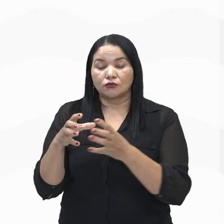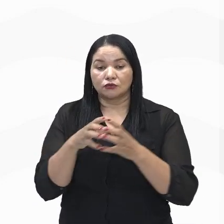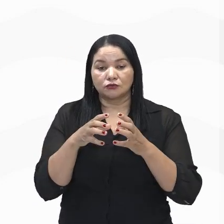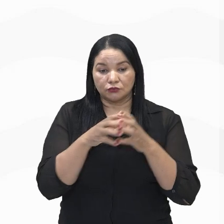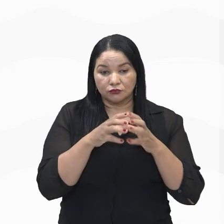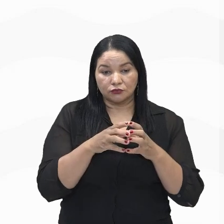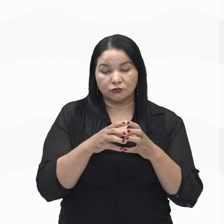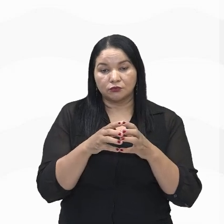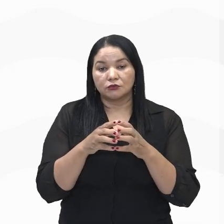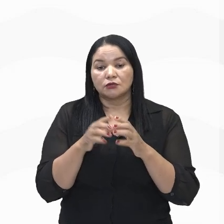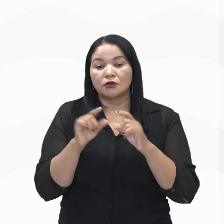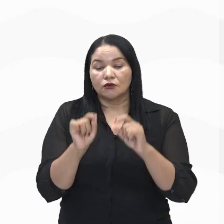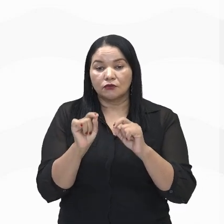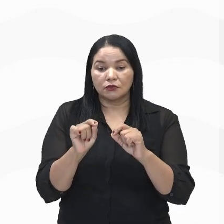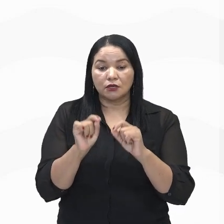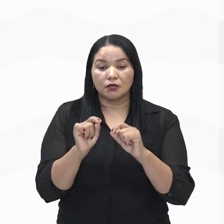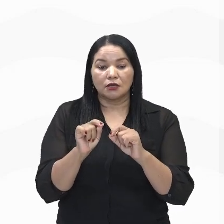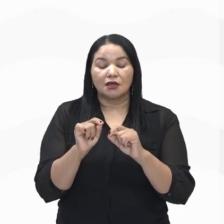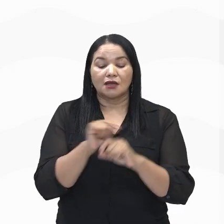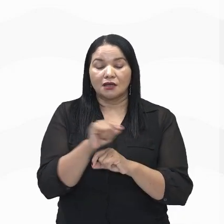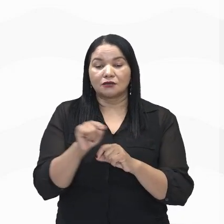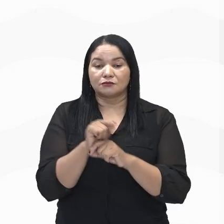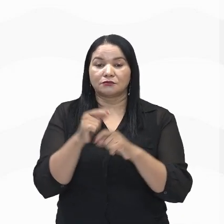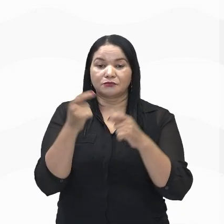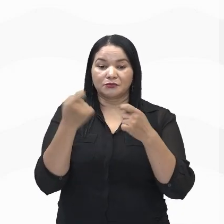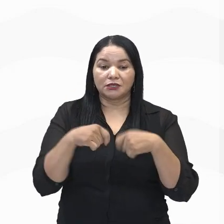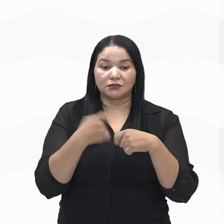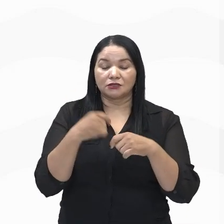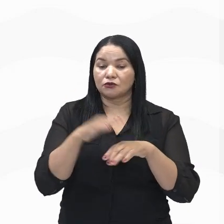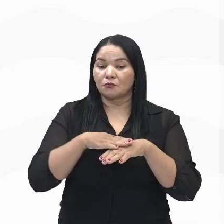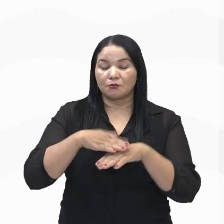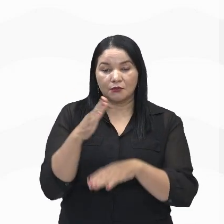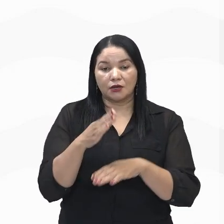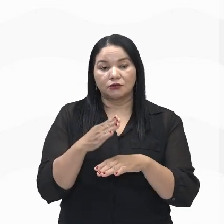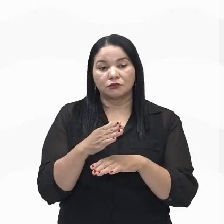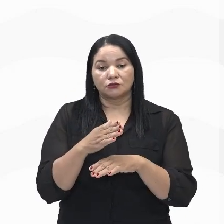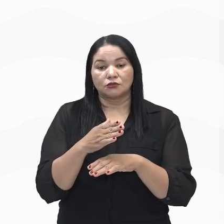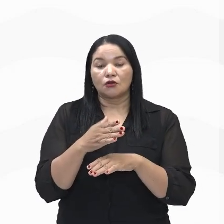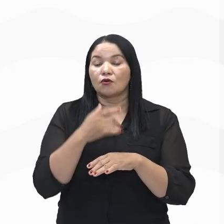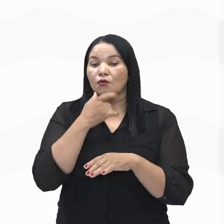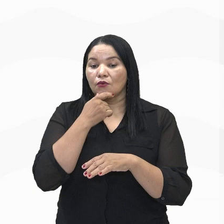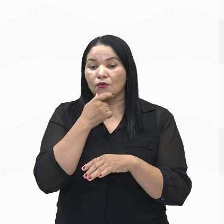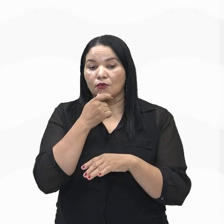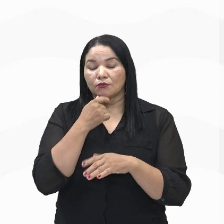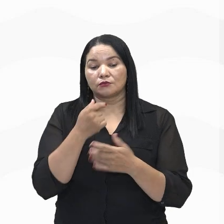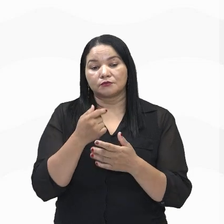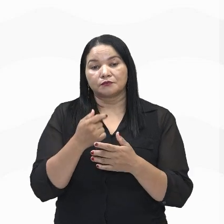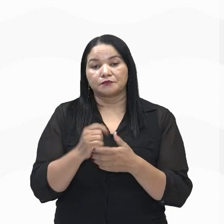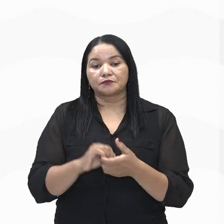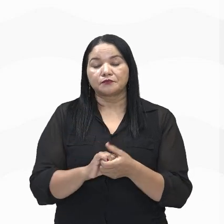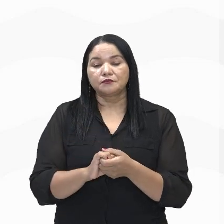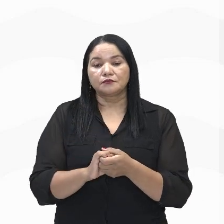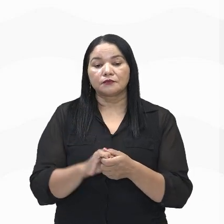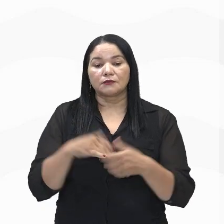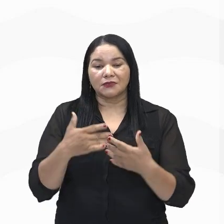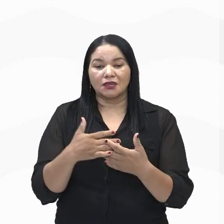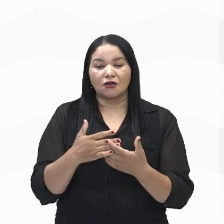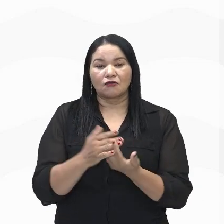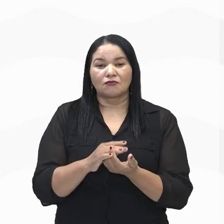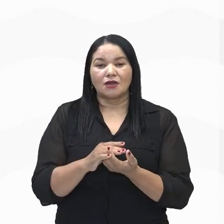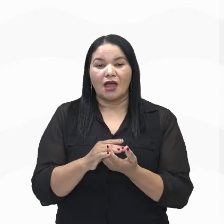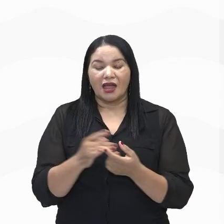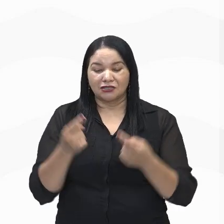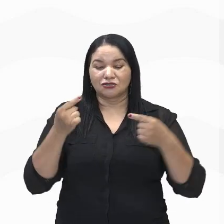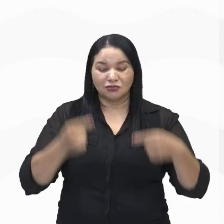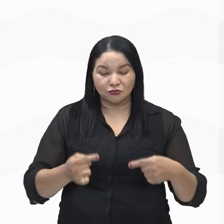meninas e os vulneráveis que são mais necessitados do que os homens. Aqui não é criando uma rixa entre